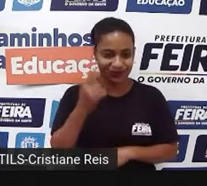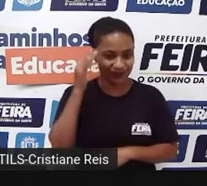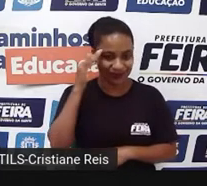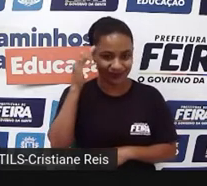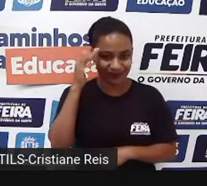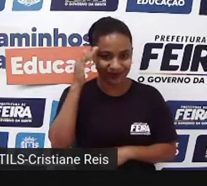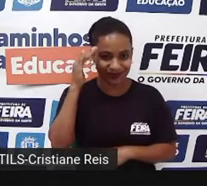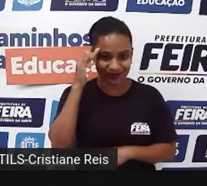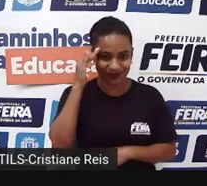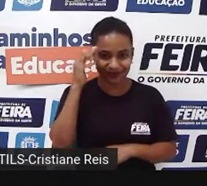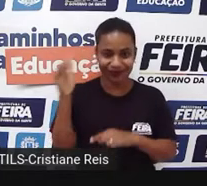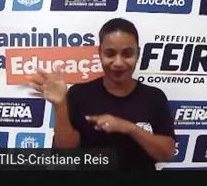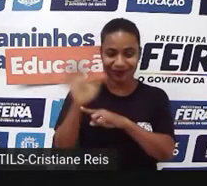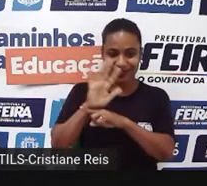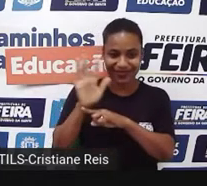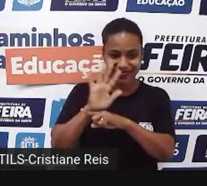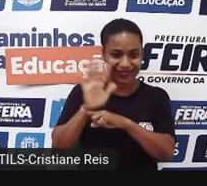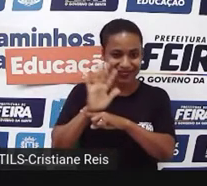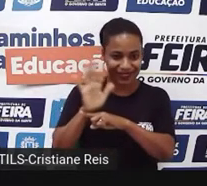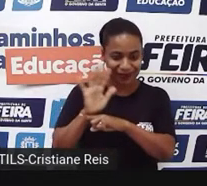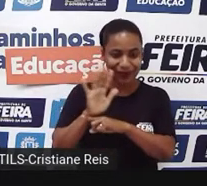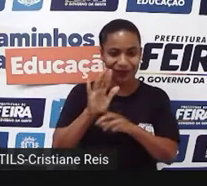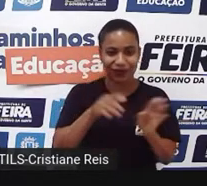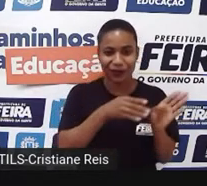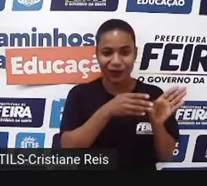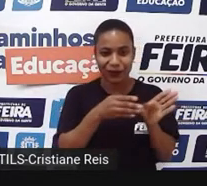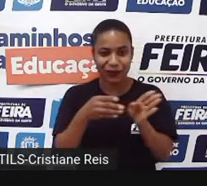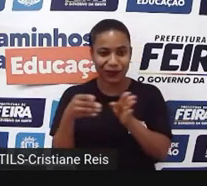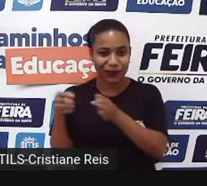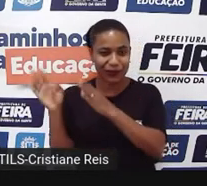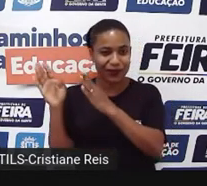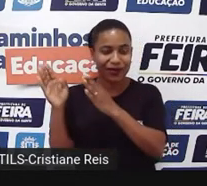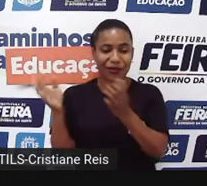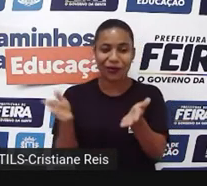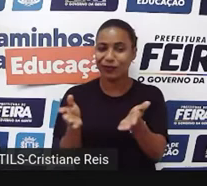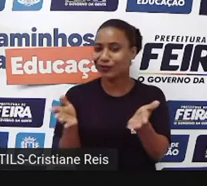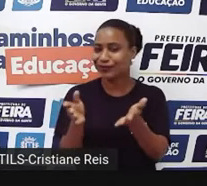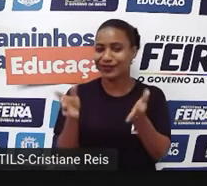do cinema até nós chegarmos nessa magia de hoje?